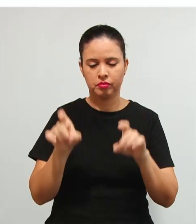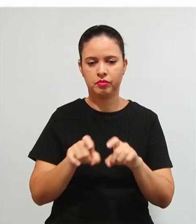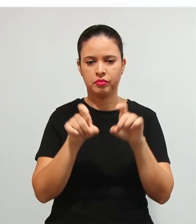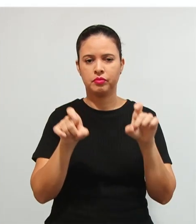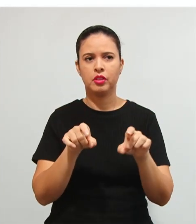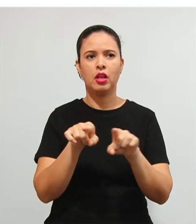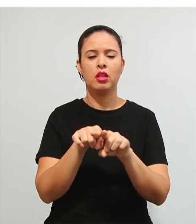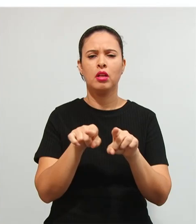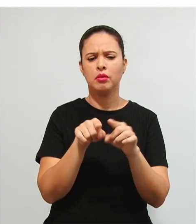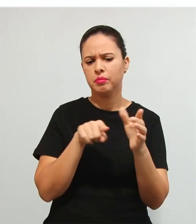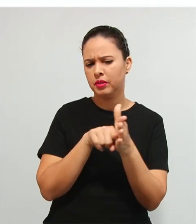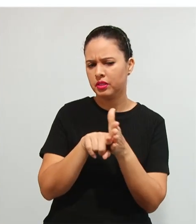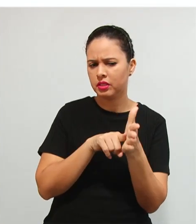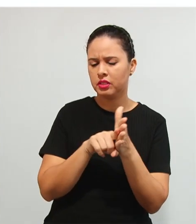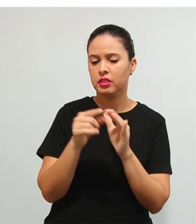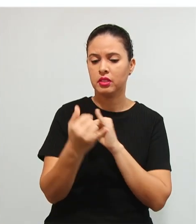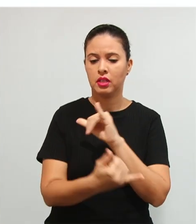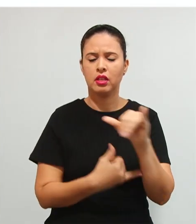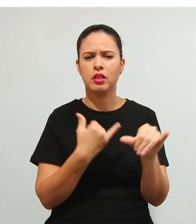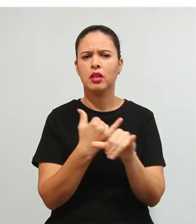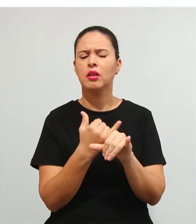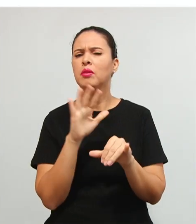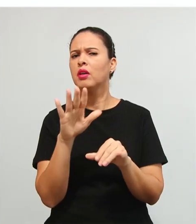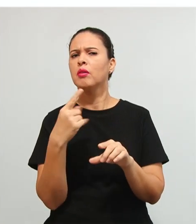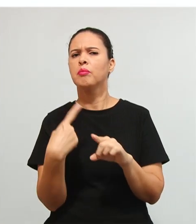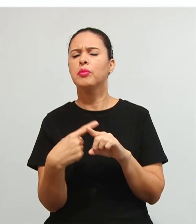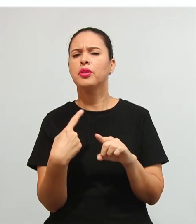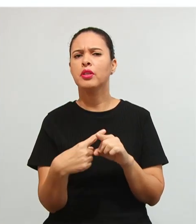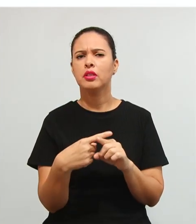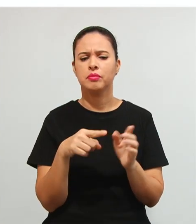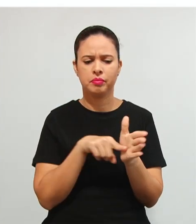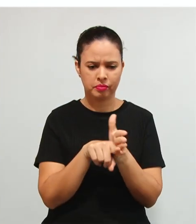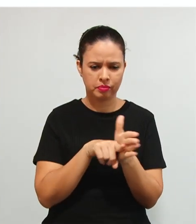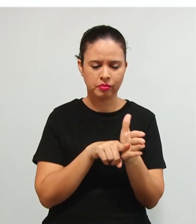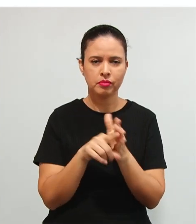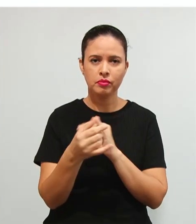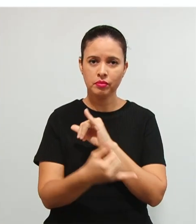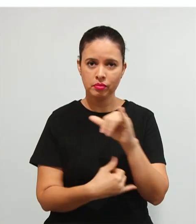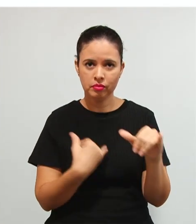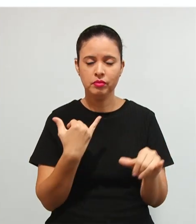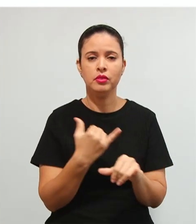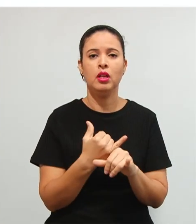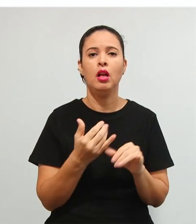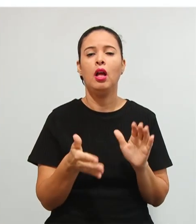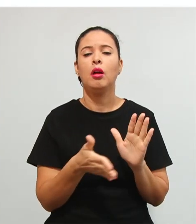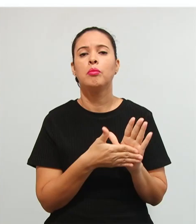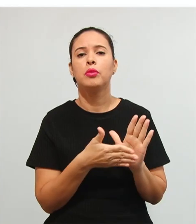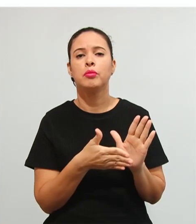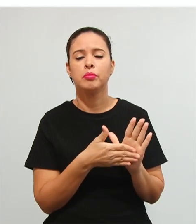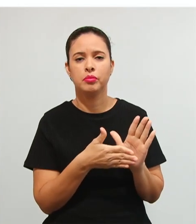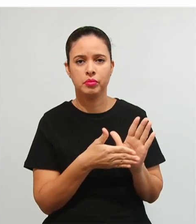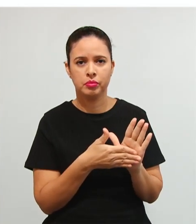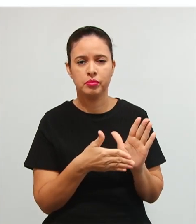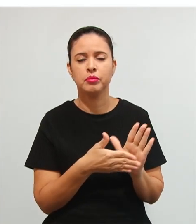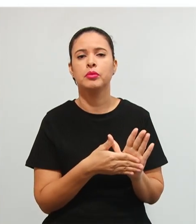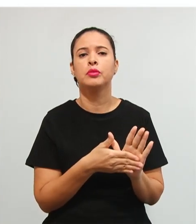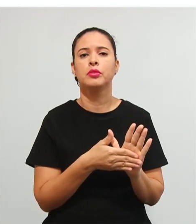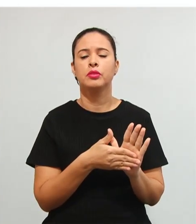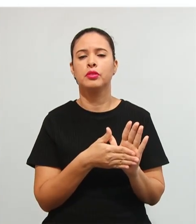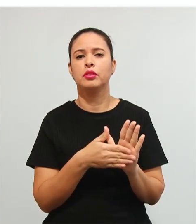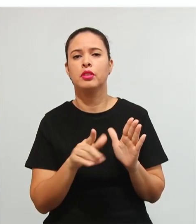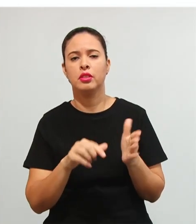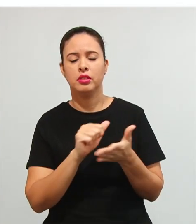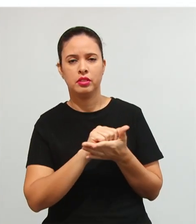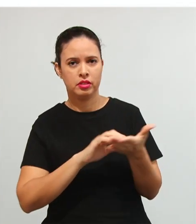ainda, pesquisa na internet. Mas por que eu estou pesquisando para a internet? Em vez de propor essa atividade de pesquisa na internet, olha,